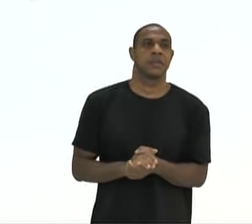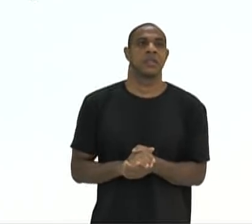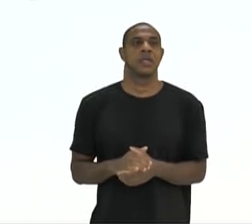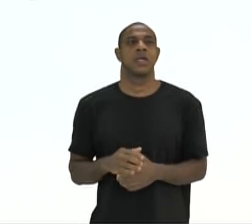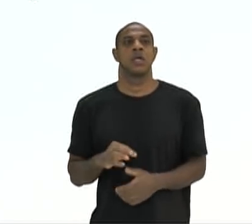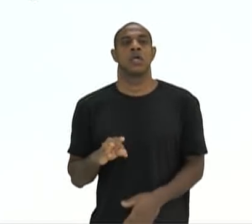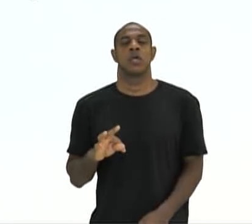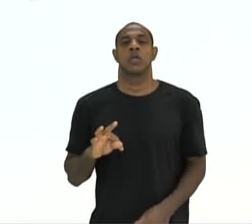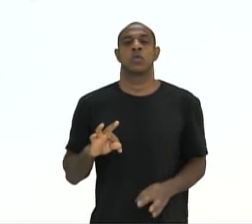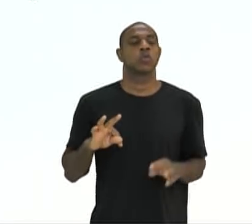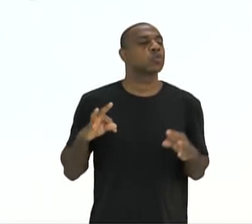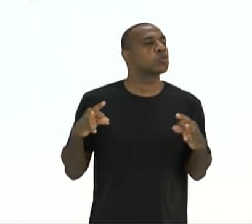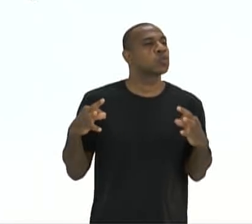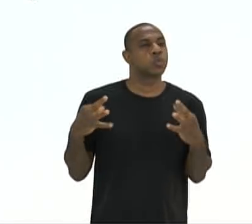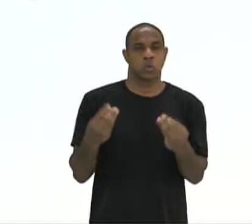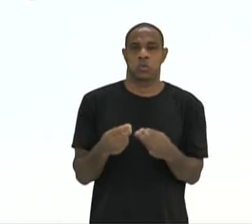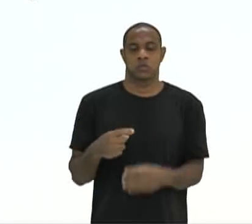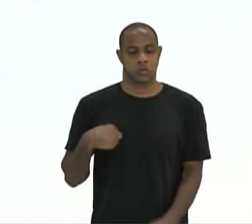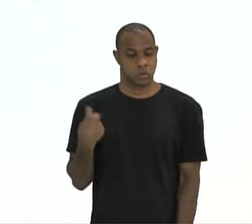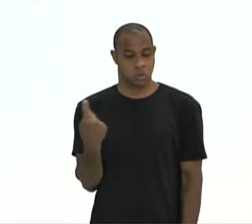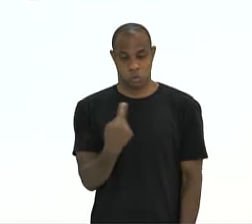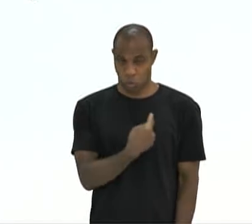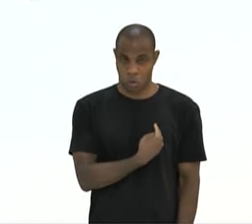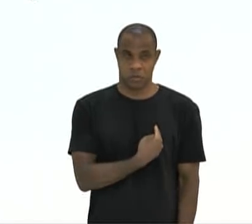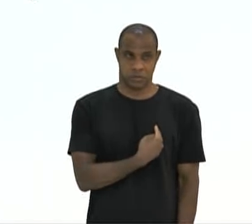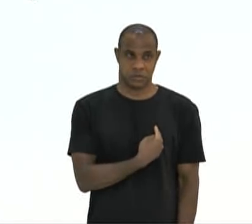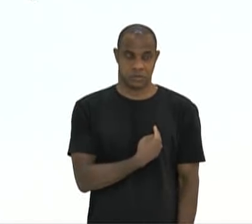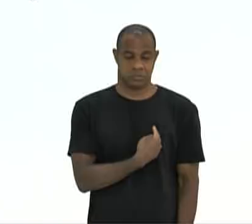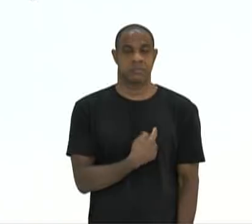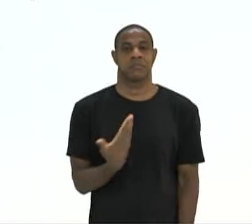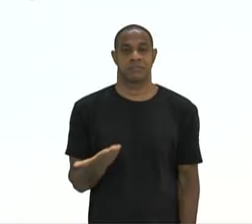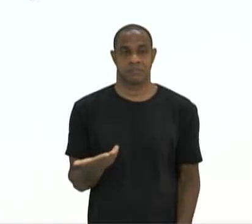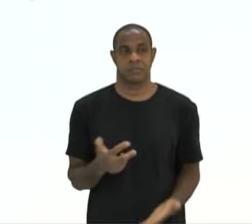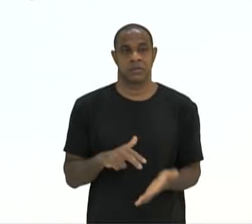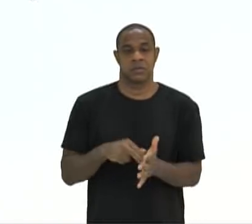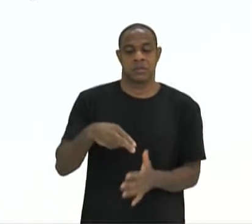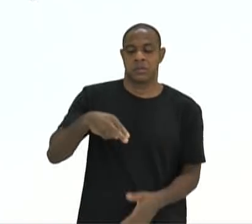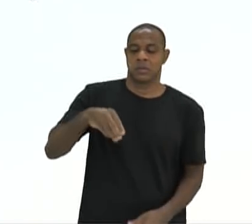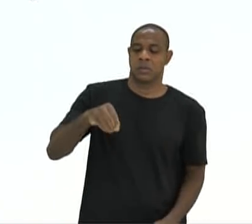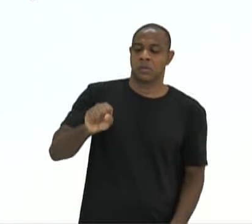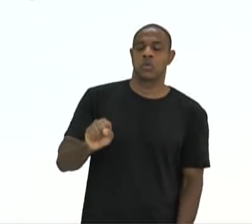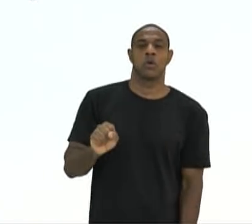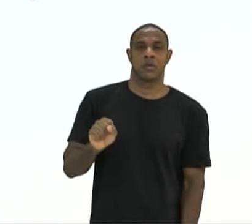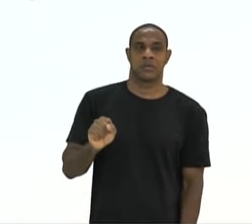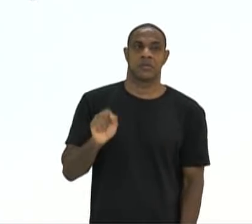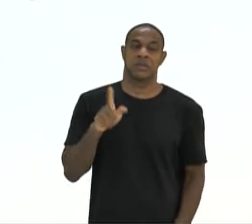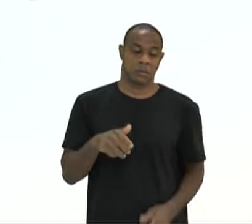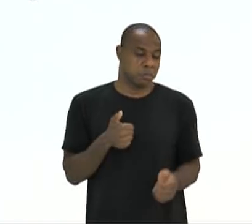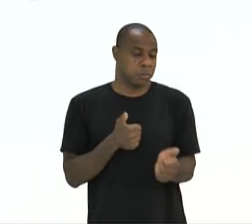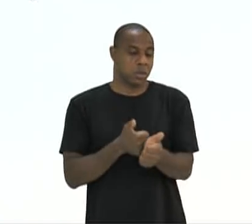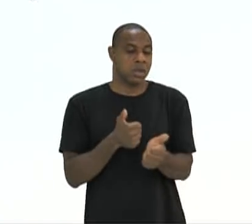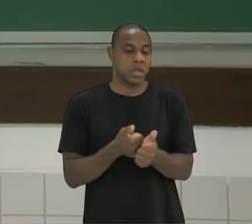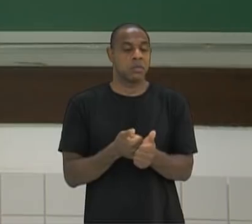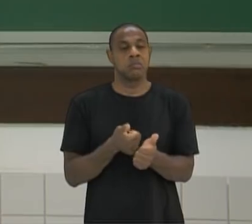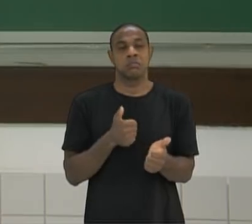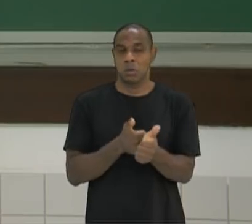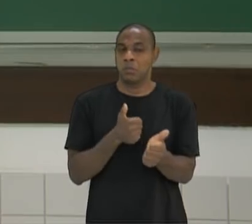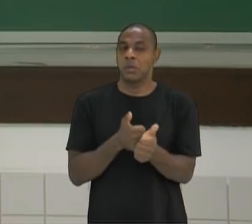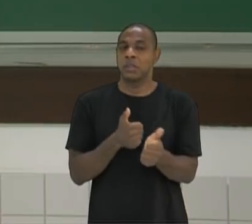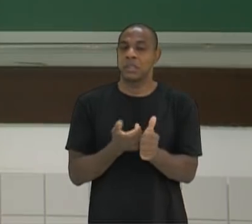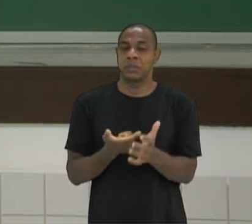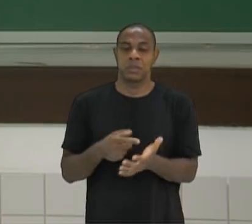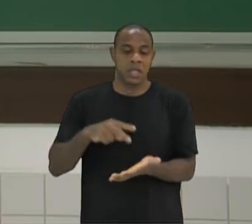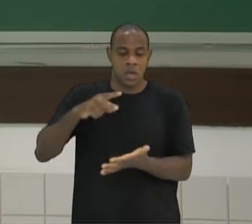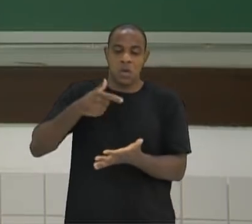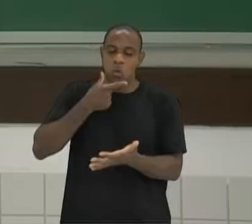todos somos, inclui nós, a primeira pessoa do plural. Então, existe esse diálogo que aproxima o leitor, né, das